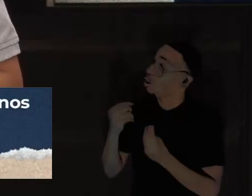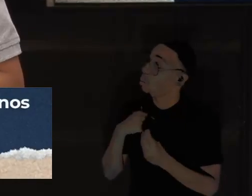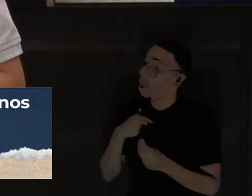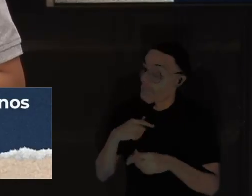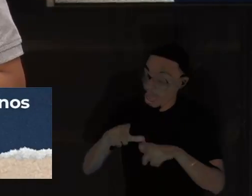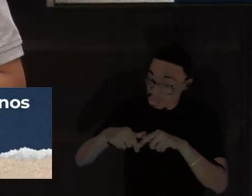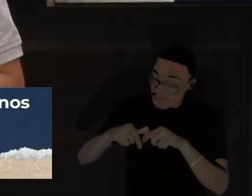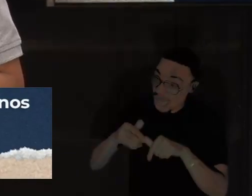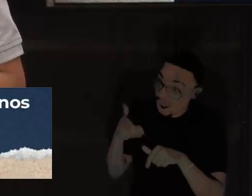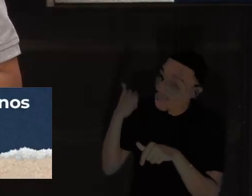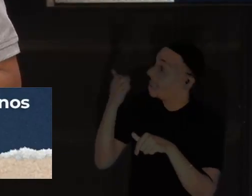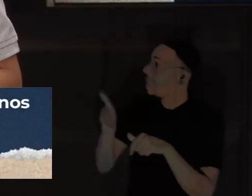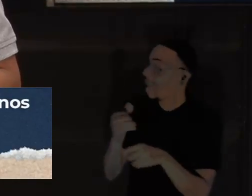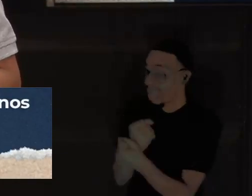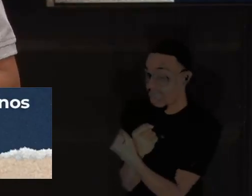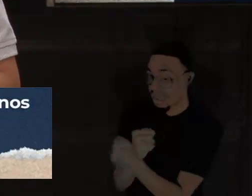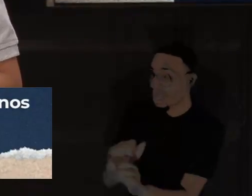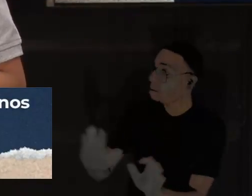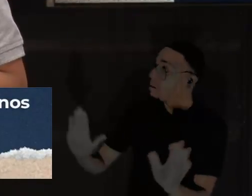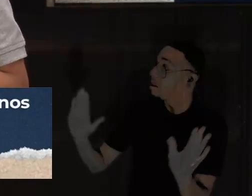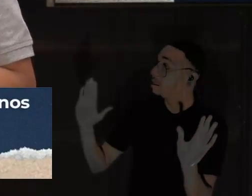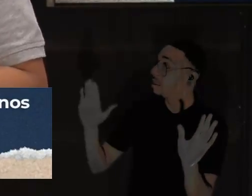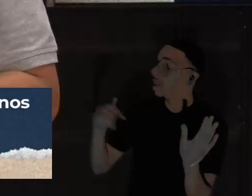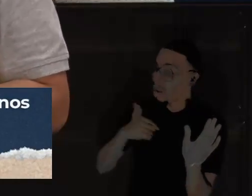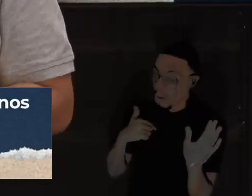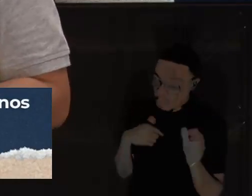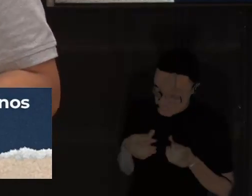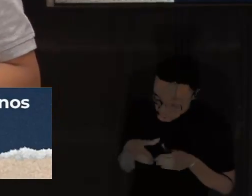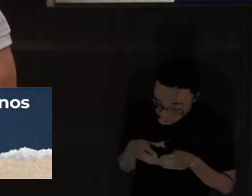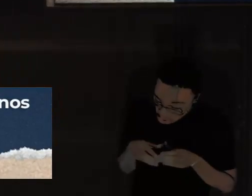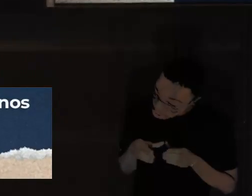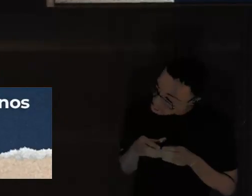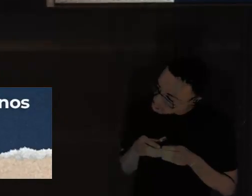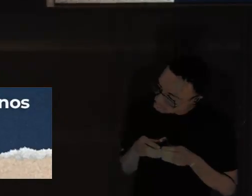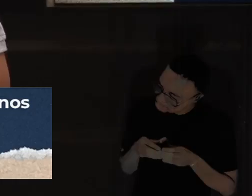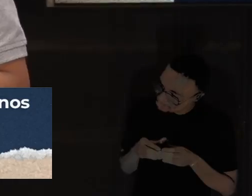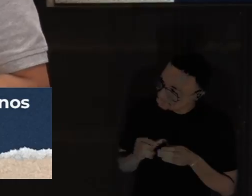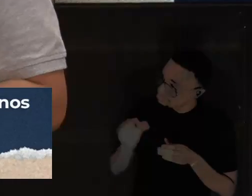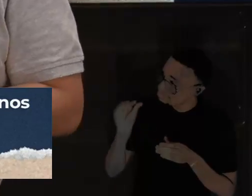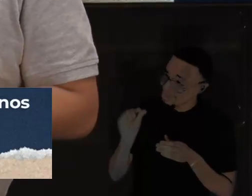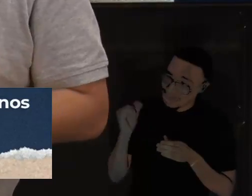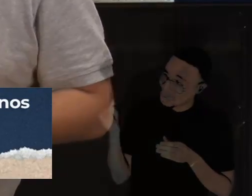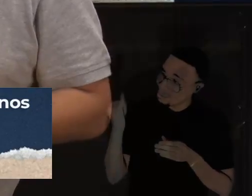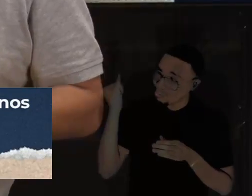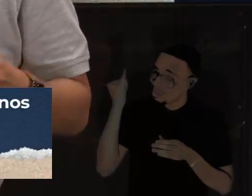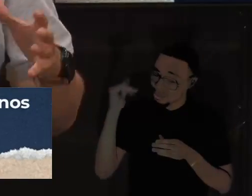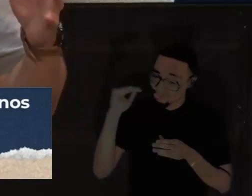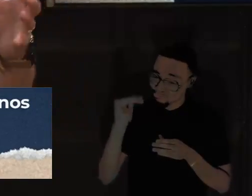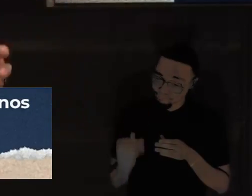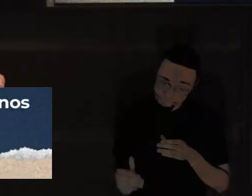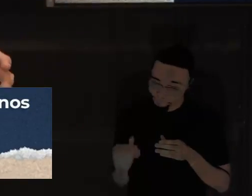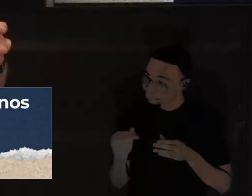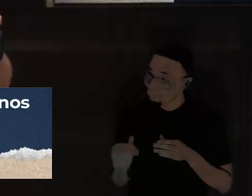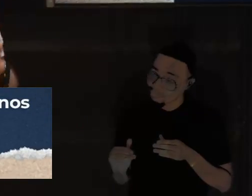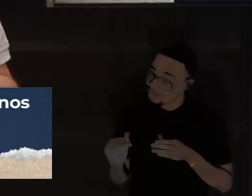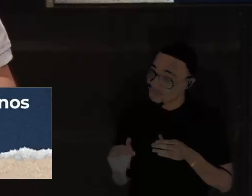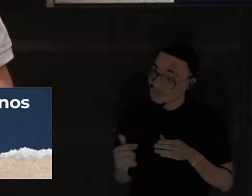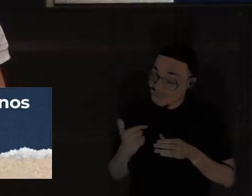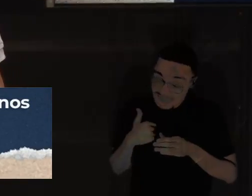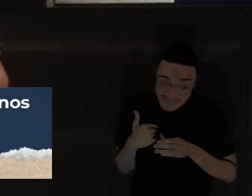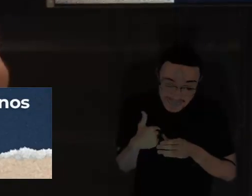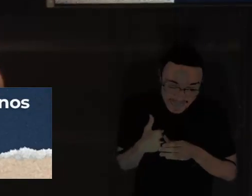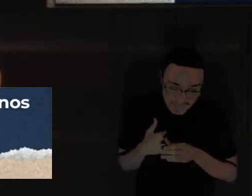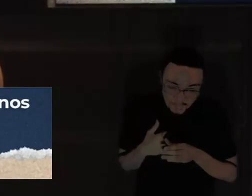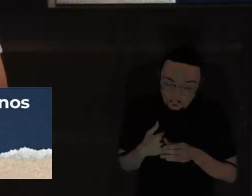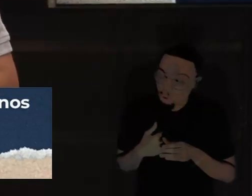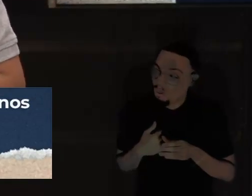Israel? Meu clã é o menos importante de Manassés, e eu sou o menor